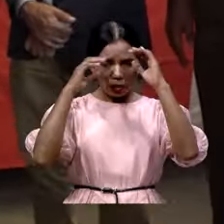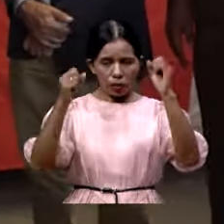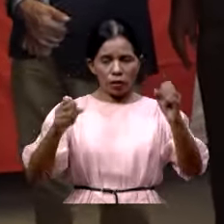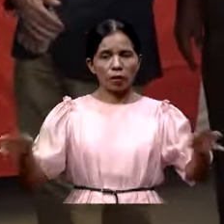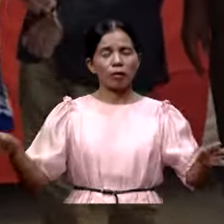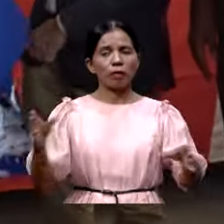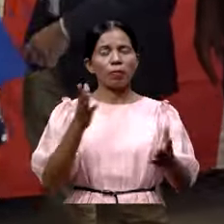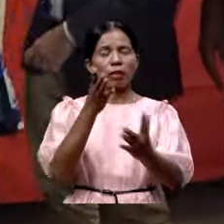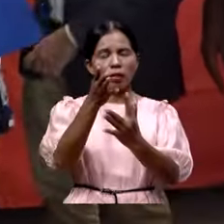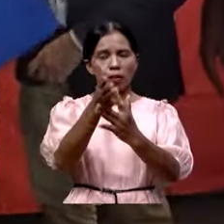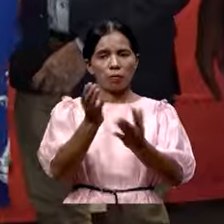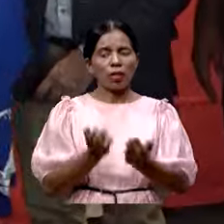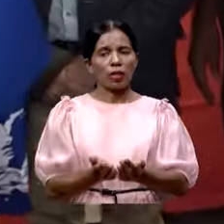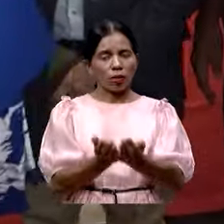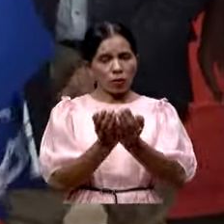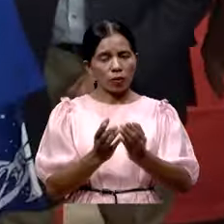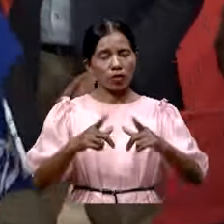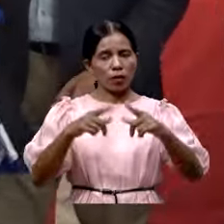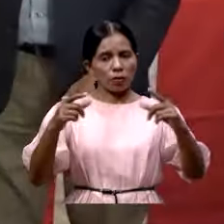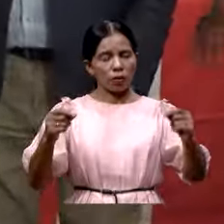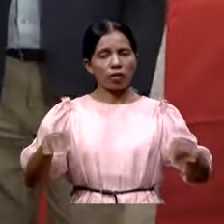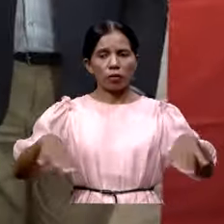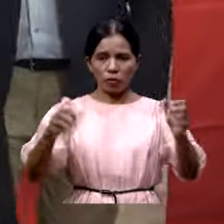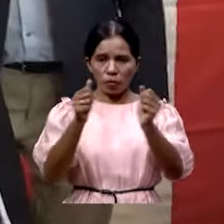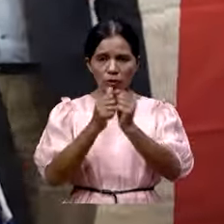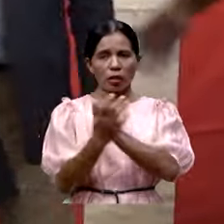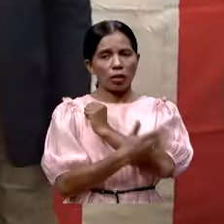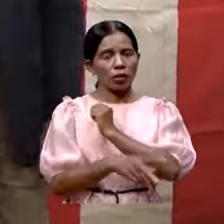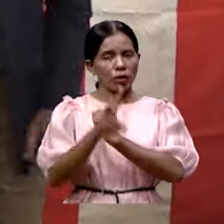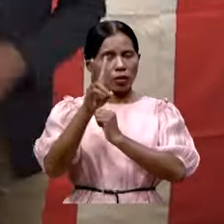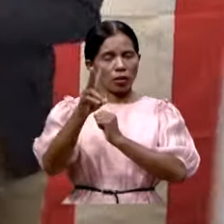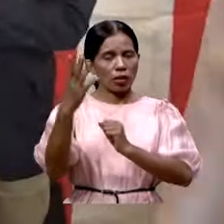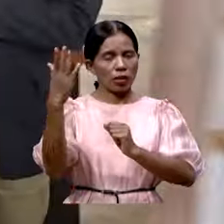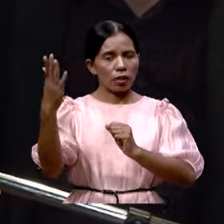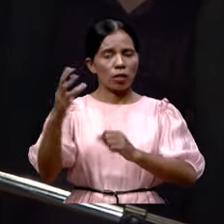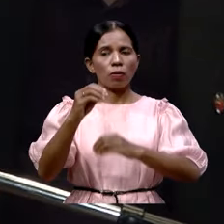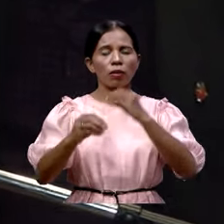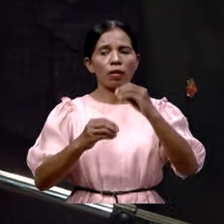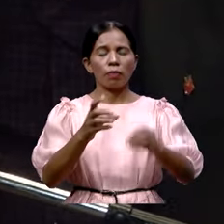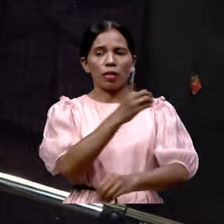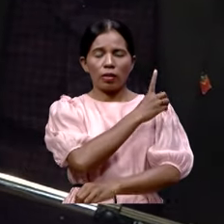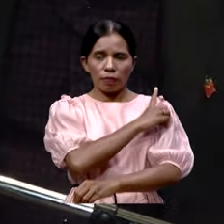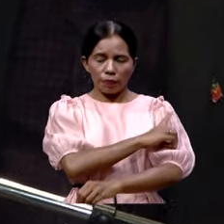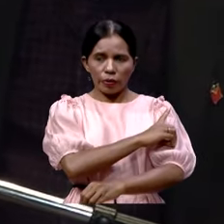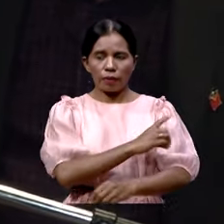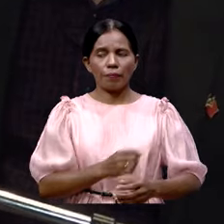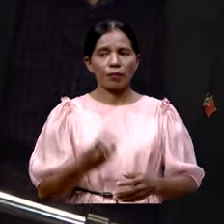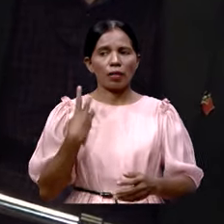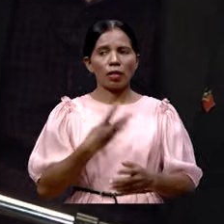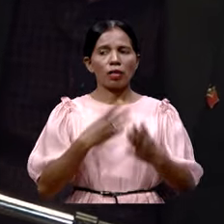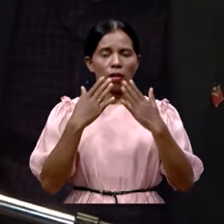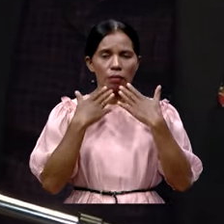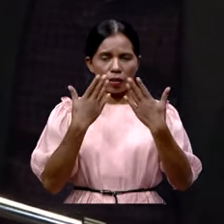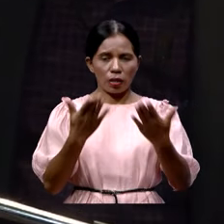Rofuno, JS Murasame, onde realmente lutam cooperação entre a nação rua e a área de defesa. Presidente, por agradeço a todos